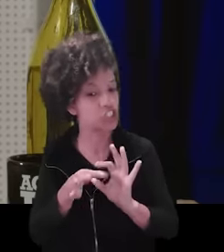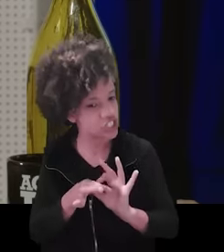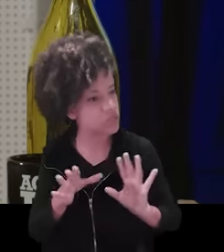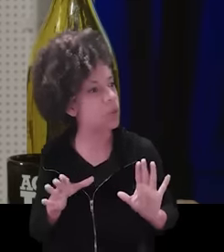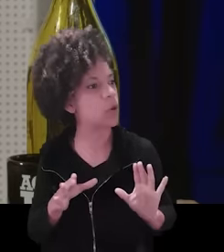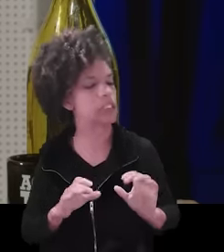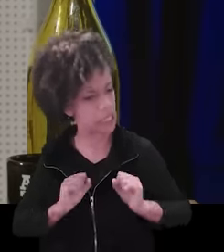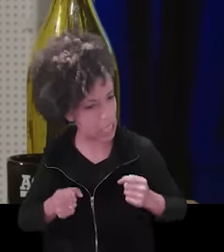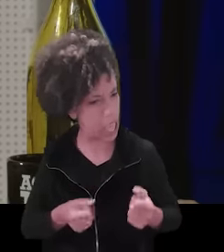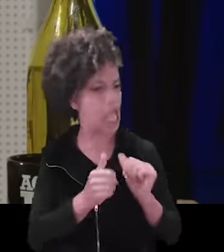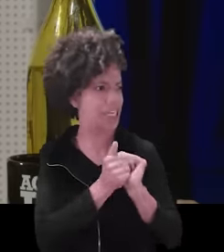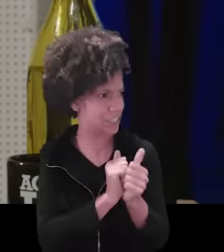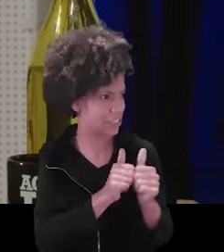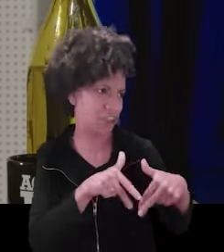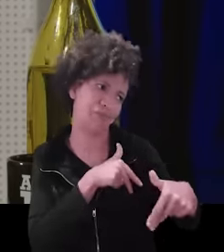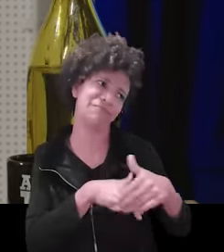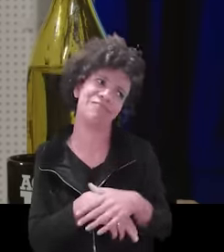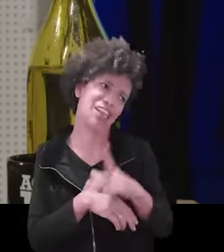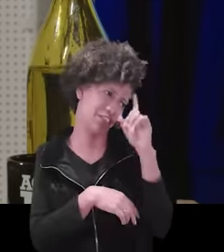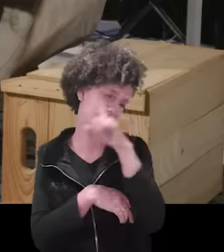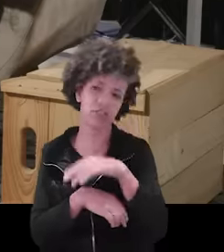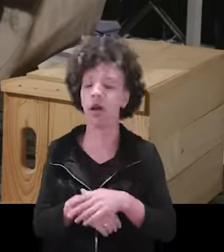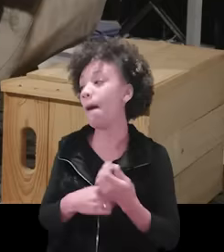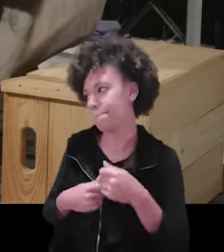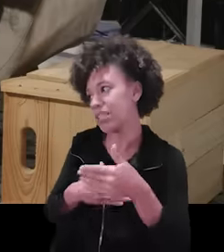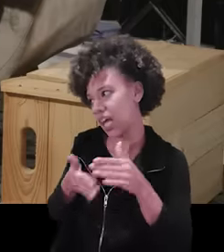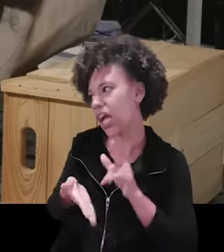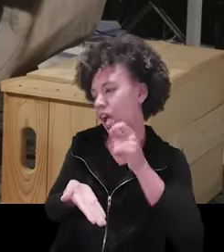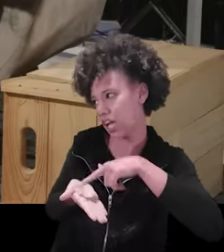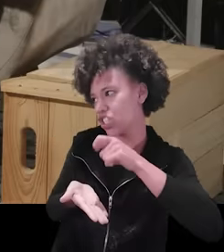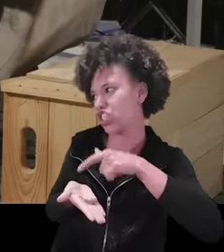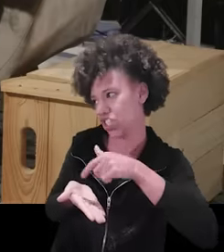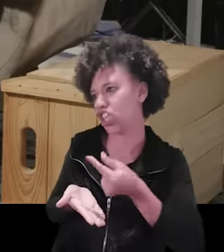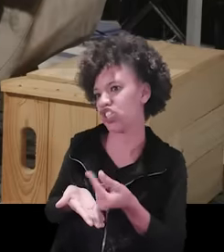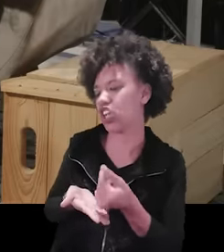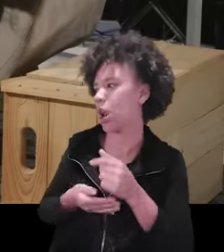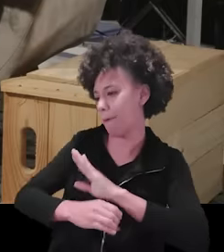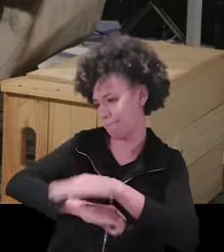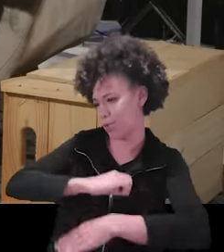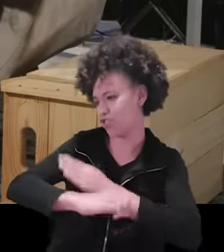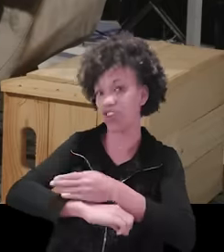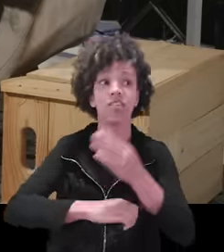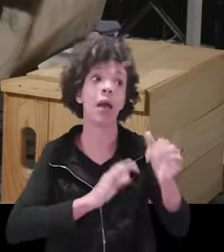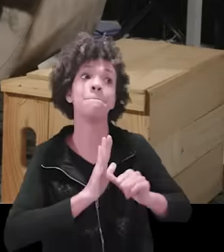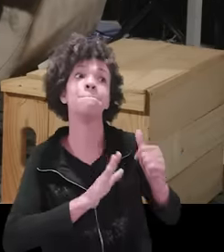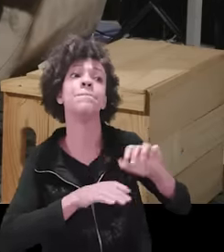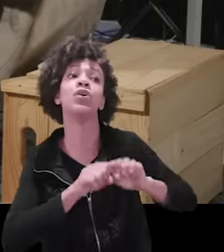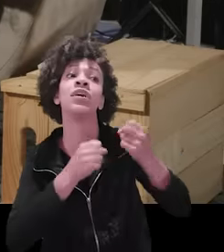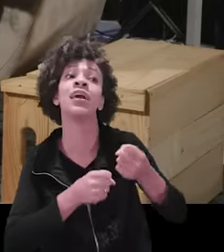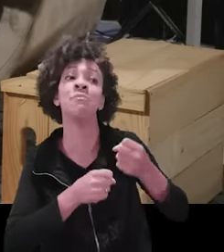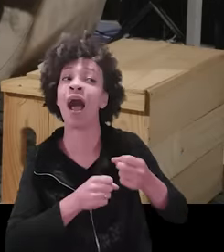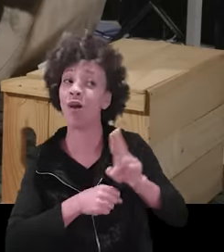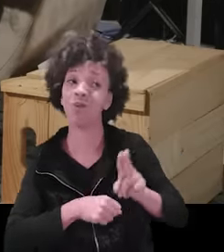tá lá disposto O Guerreiro a jogar futebol você tem que ser caixinha do futebol para o gesso né porque eu tô mudando caixinha aqui o